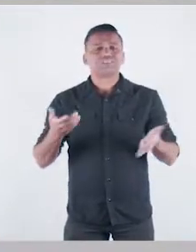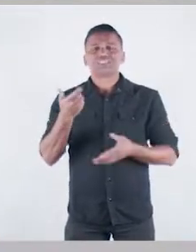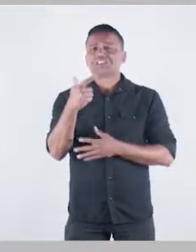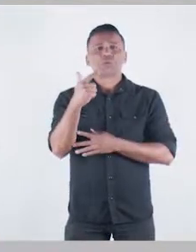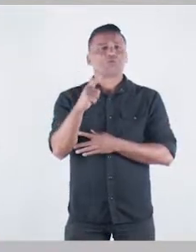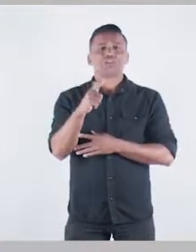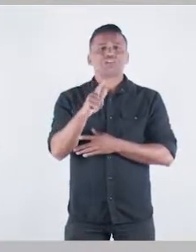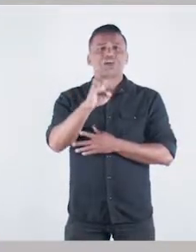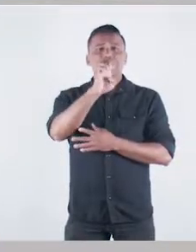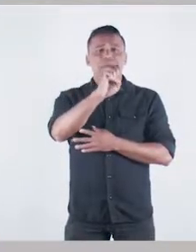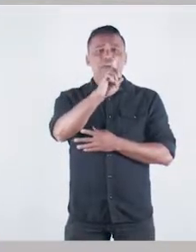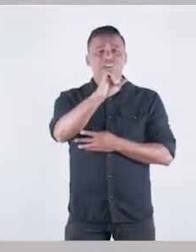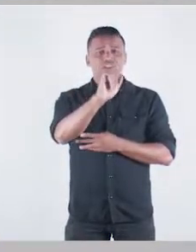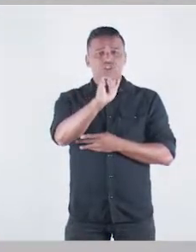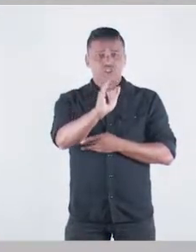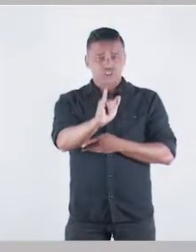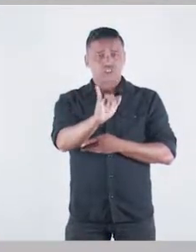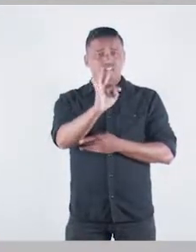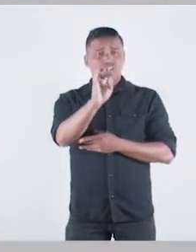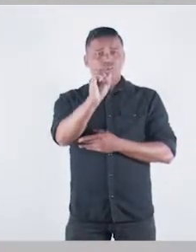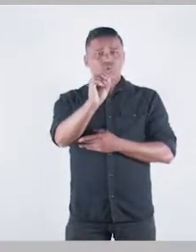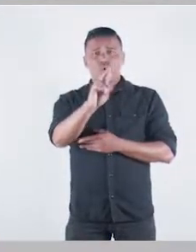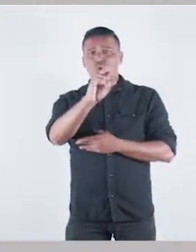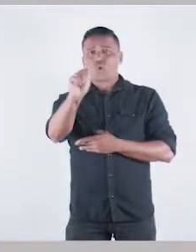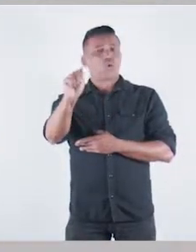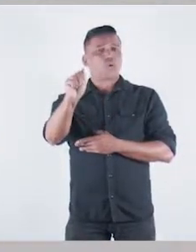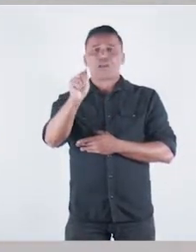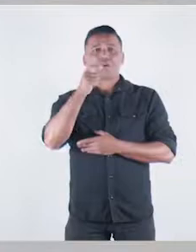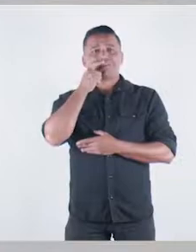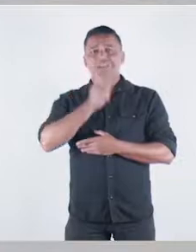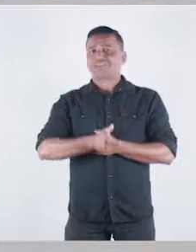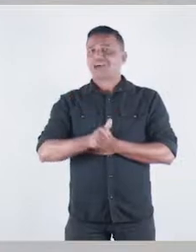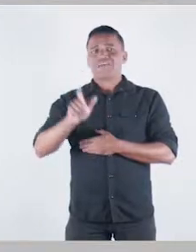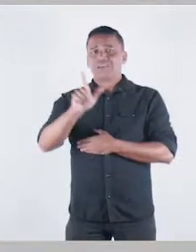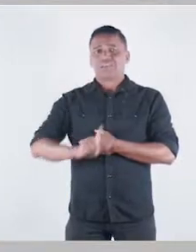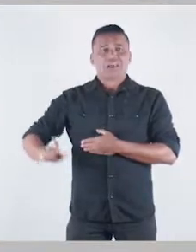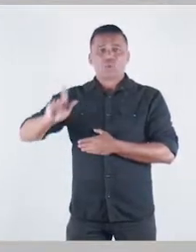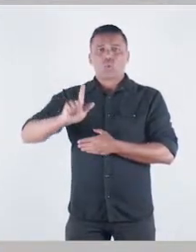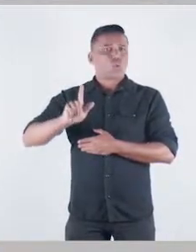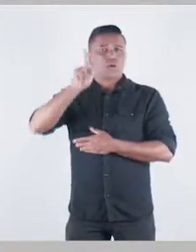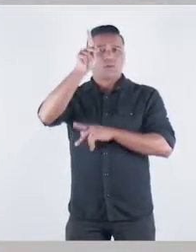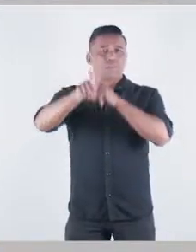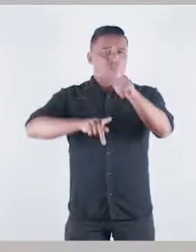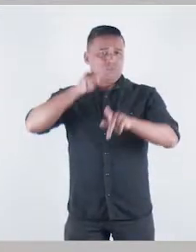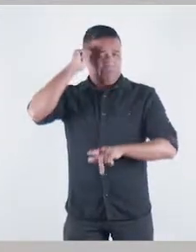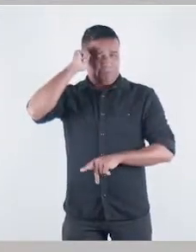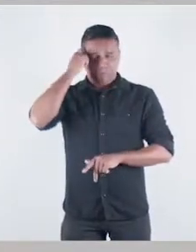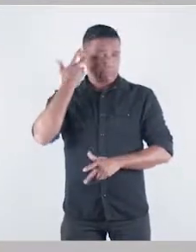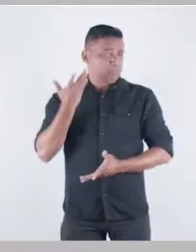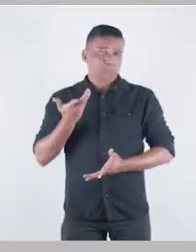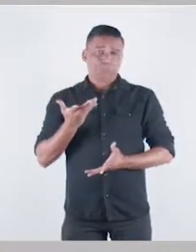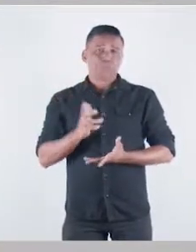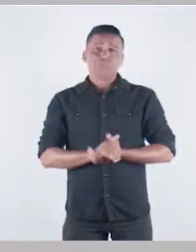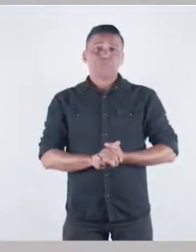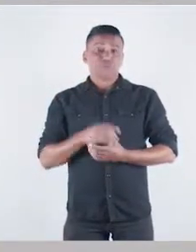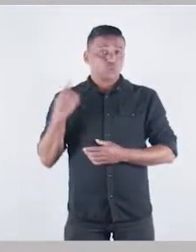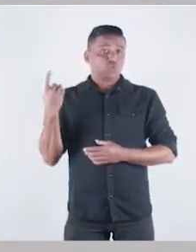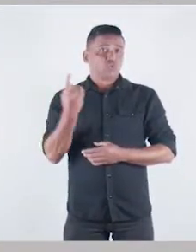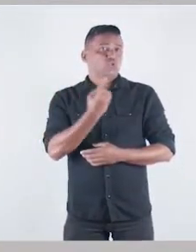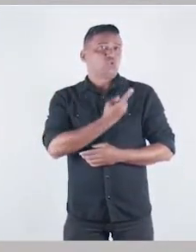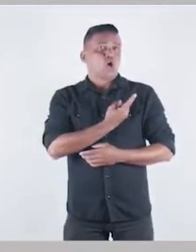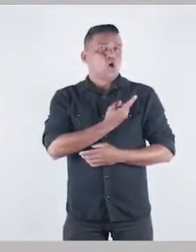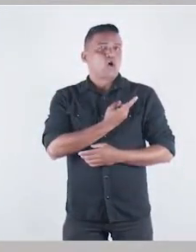As editoras não se interessavam pela nossa literatura, evidentemente, e nós passamos